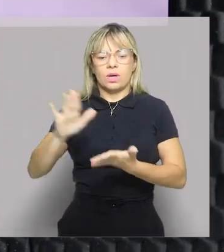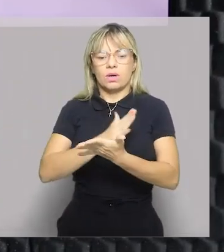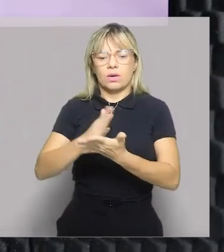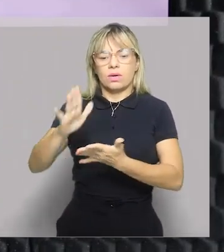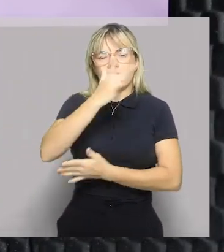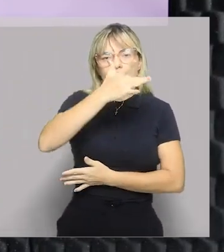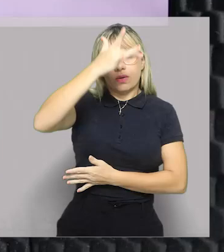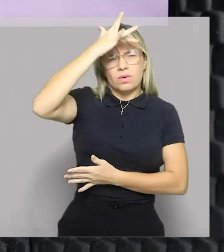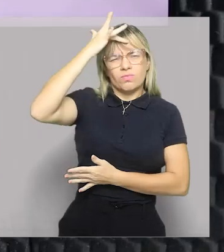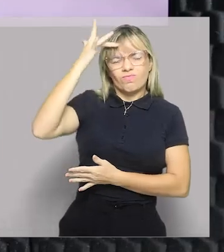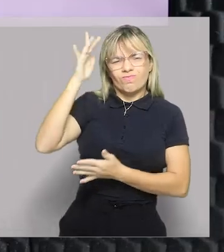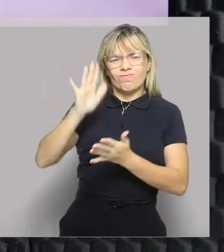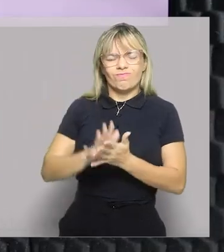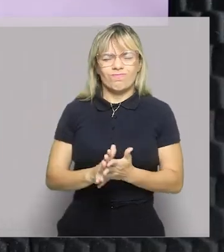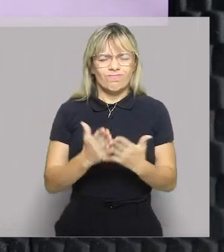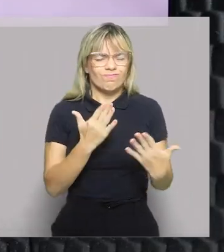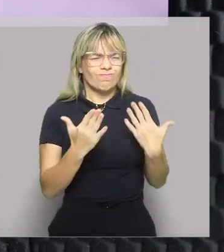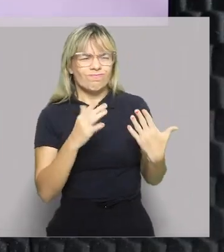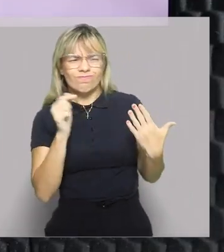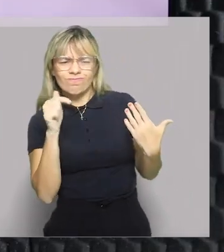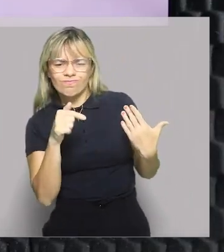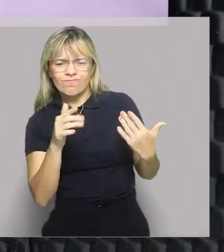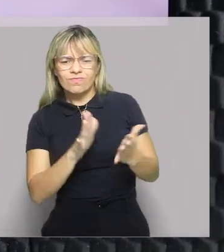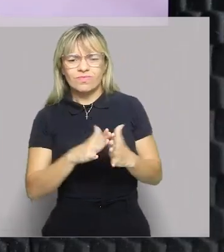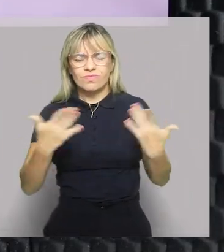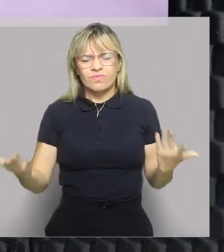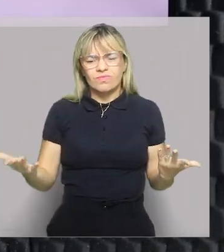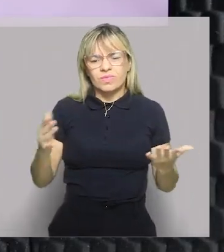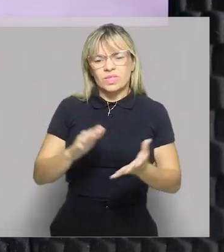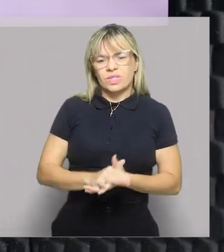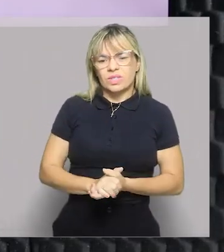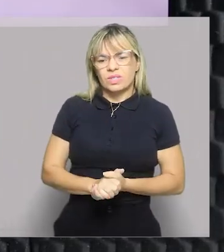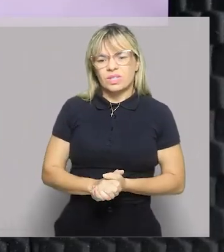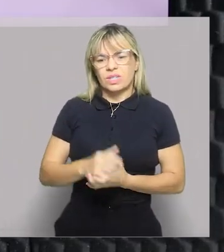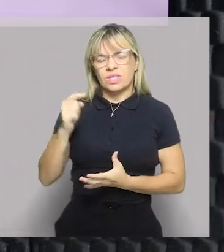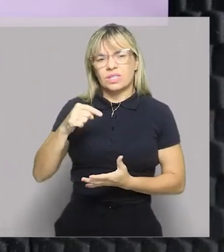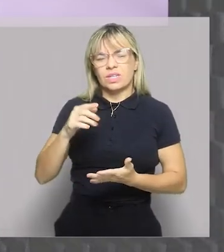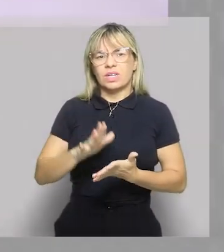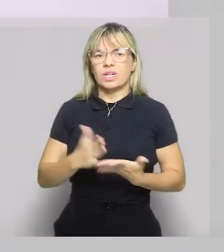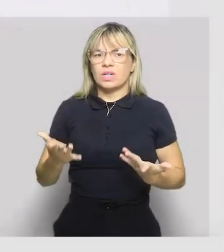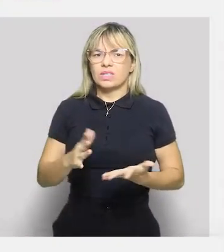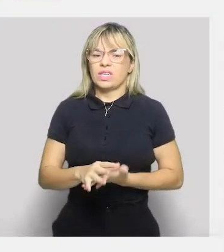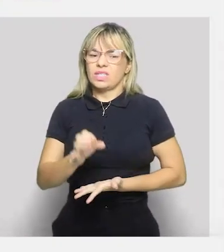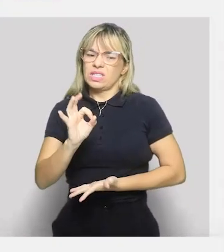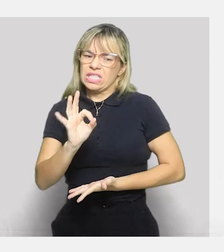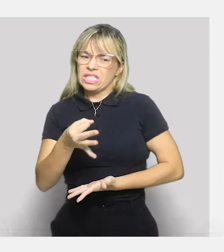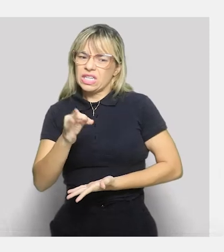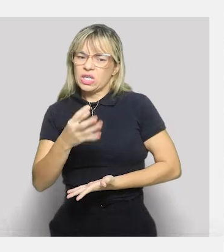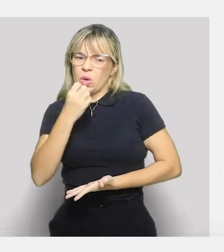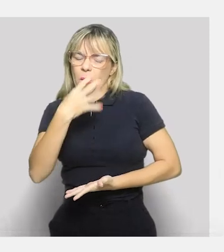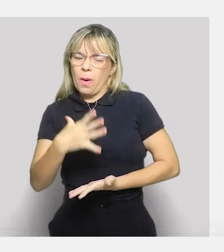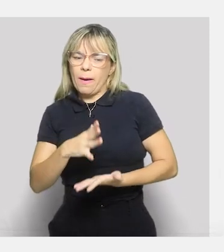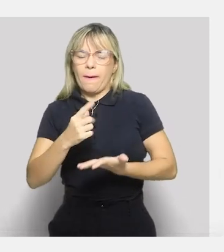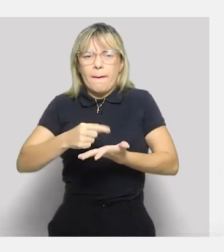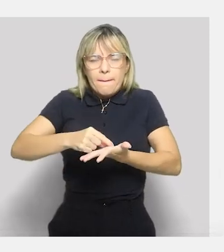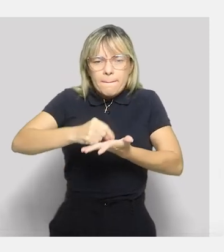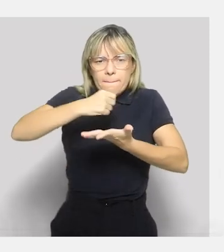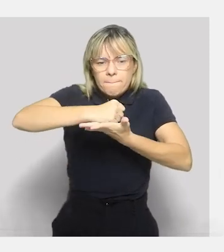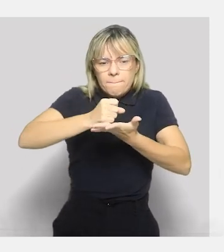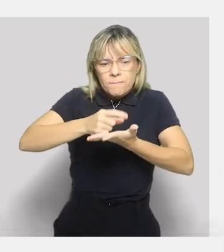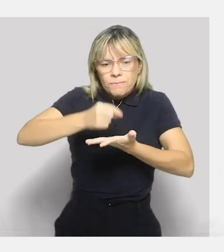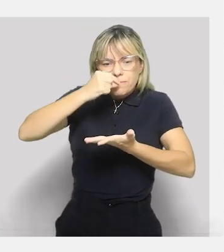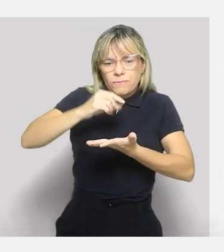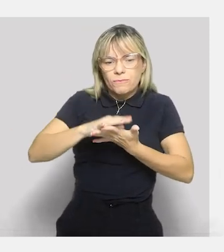pessoas desconfiam da ineficácia do medicamento. Notem, quando se diz algumas